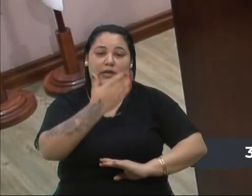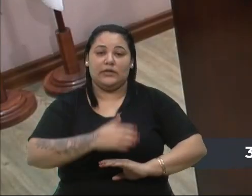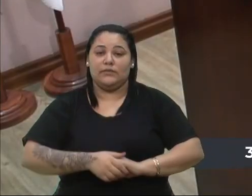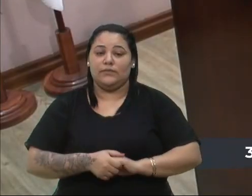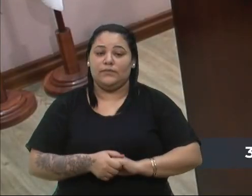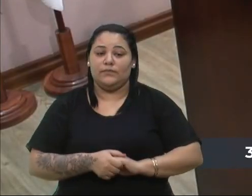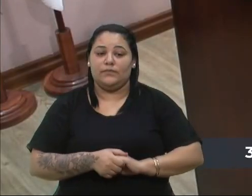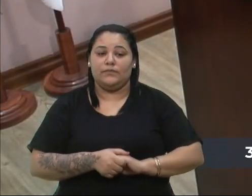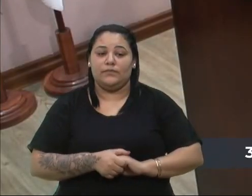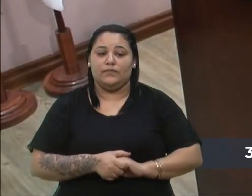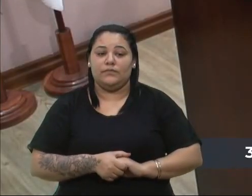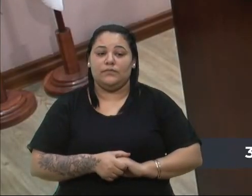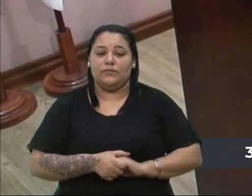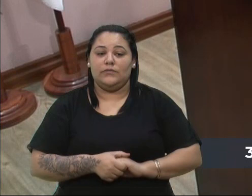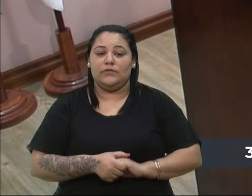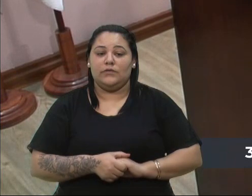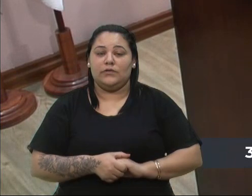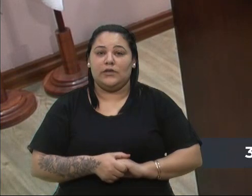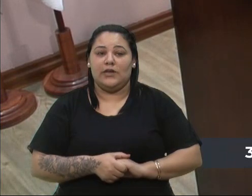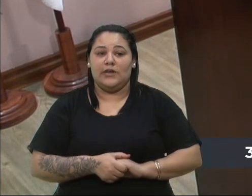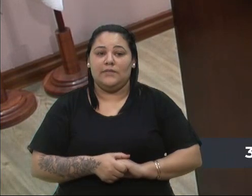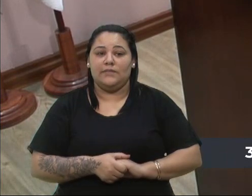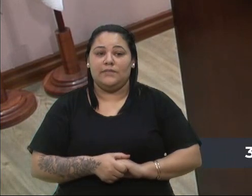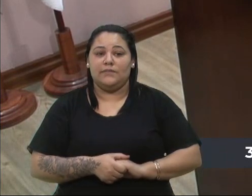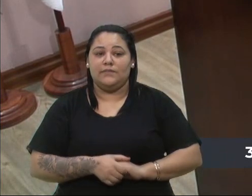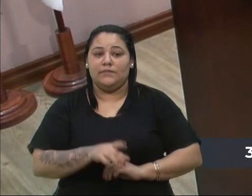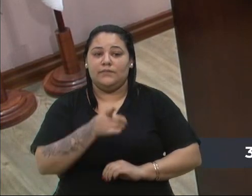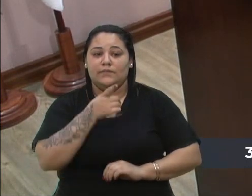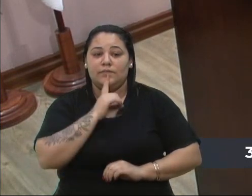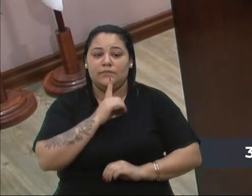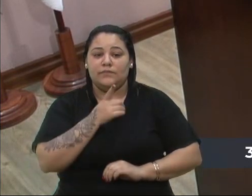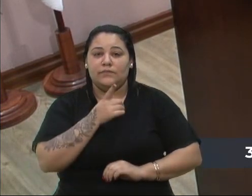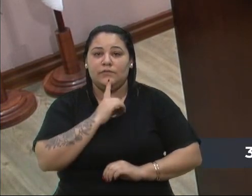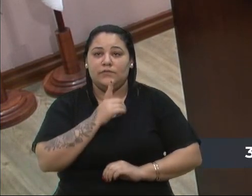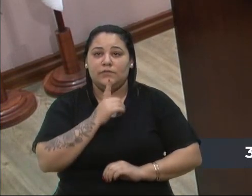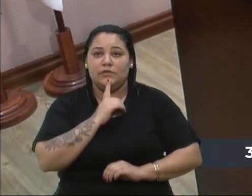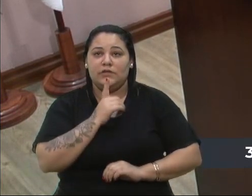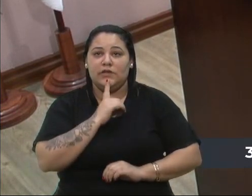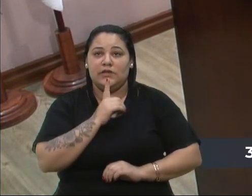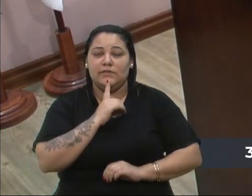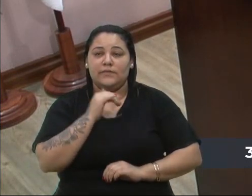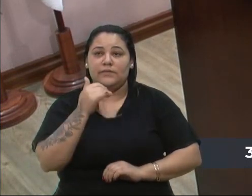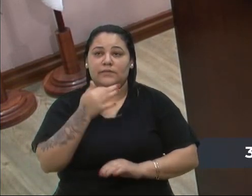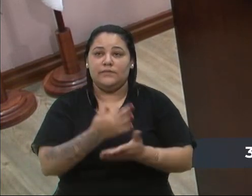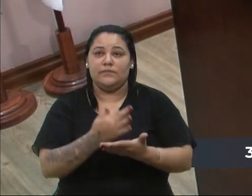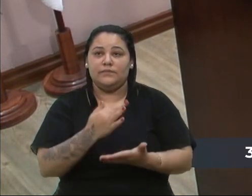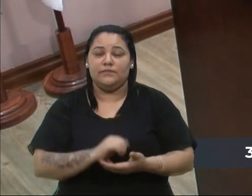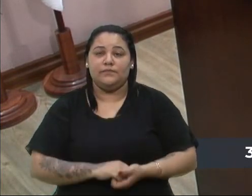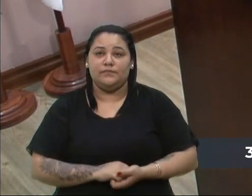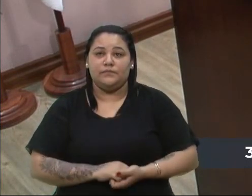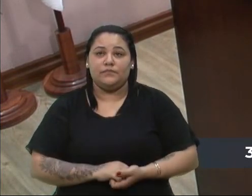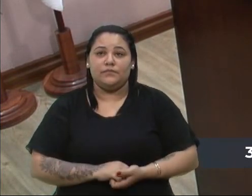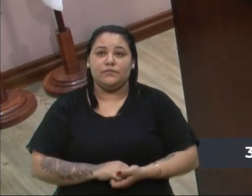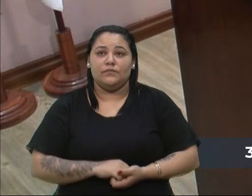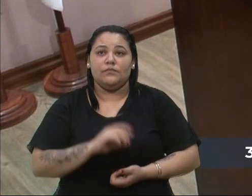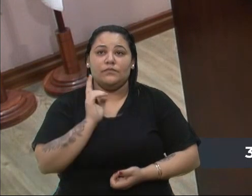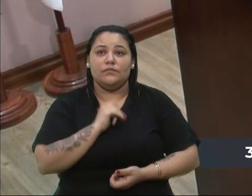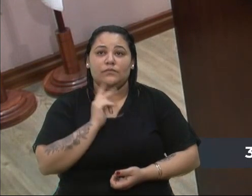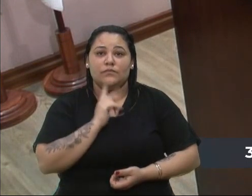Roberto Meneguzzi, agradece. Abre mão. Clóvis Xuxa, ausente. Renato